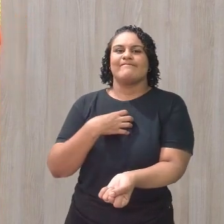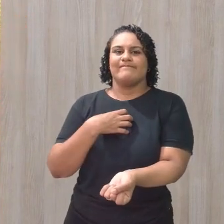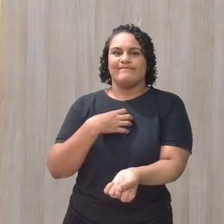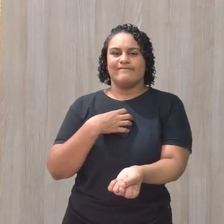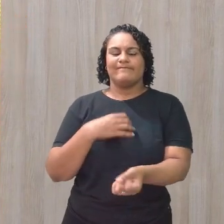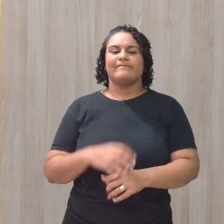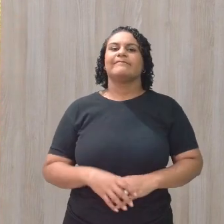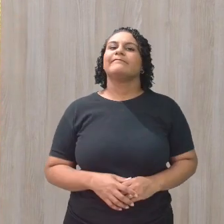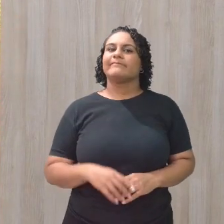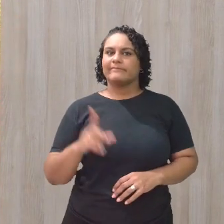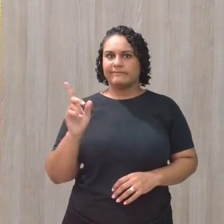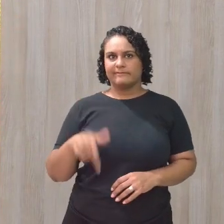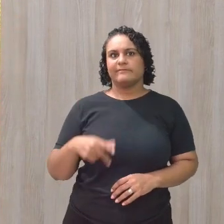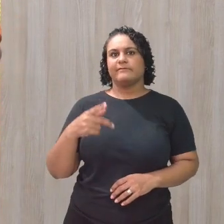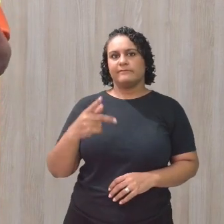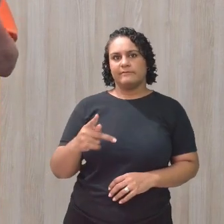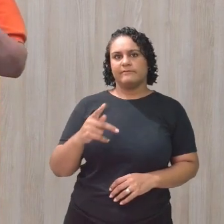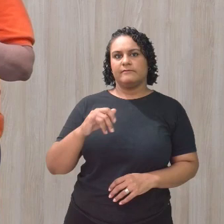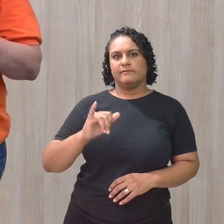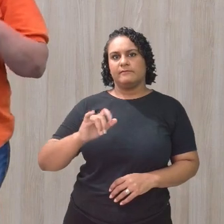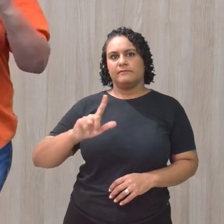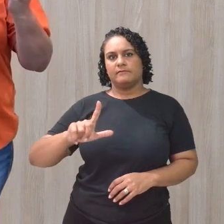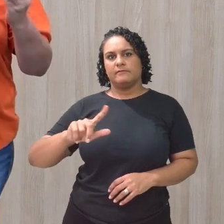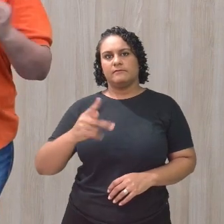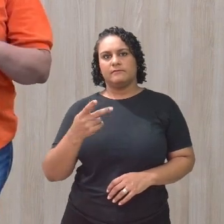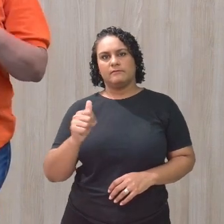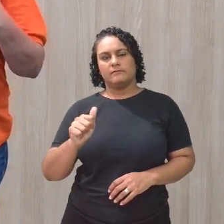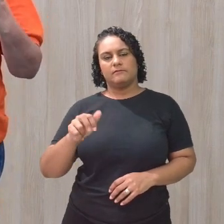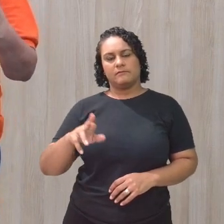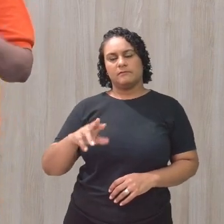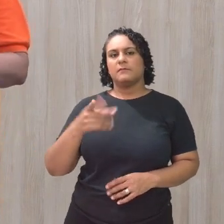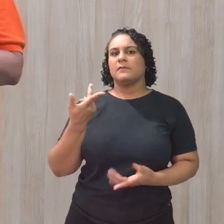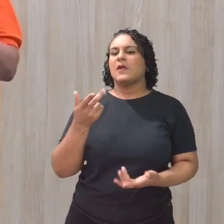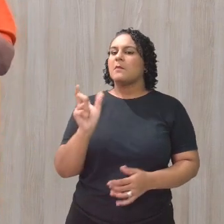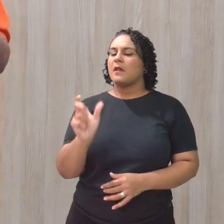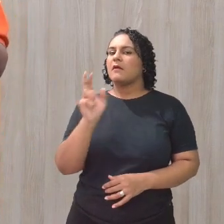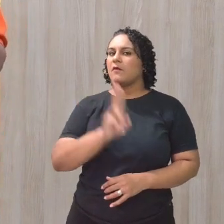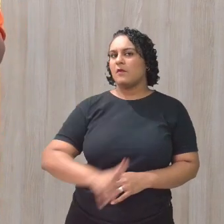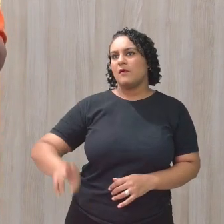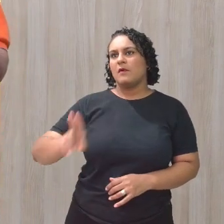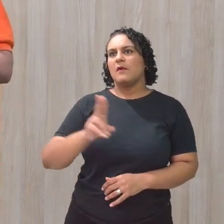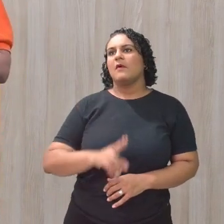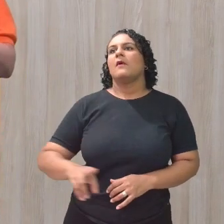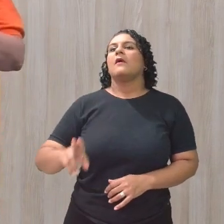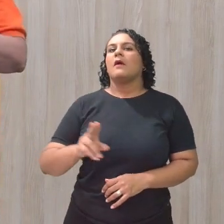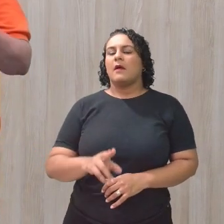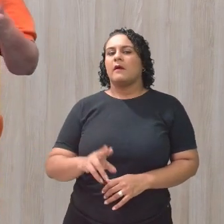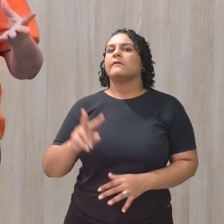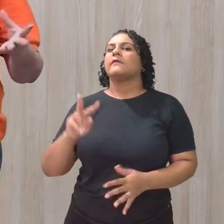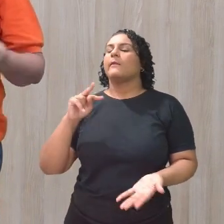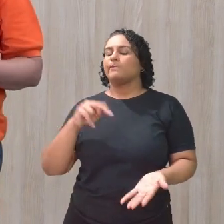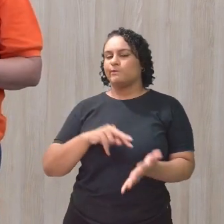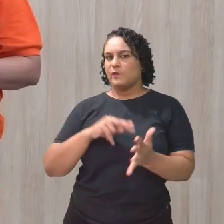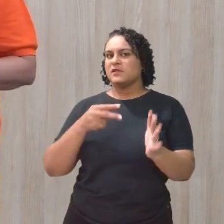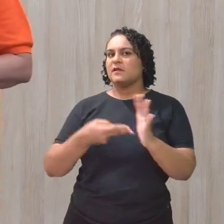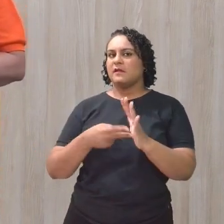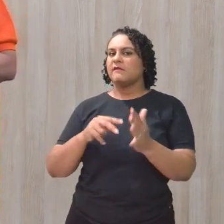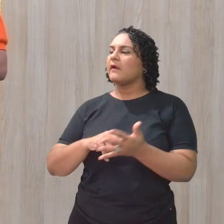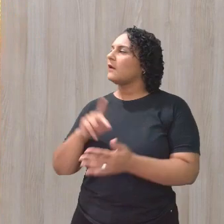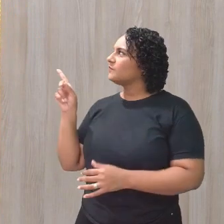Então, pilhar também uma palavra usada, não é? Uma variação usada no dia a dia de